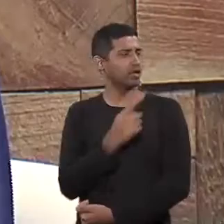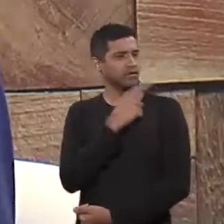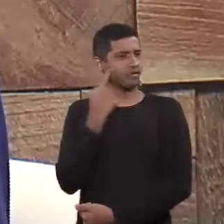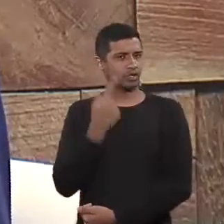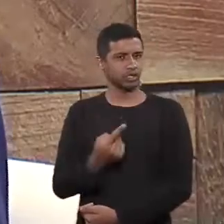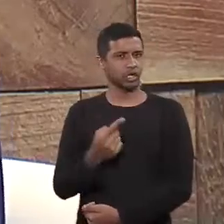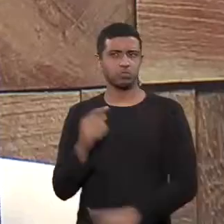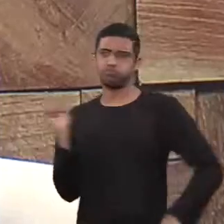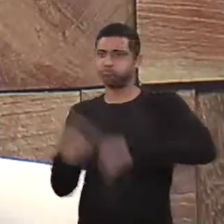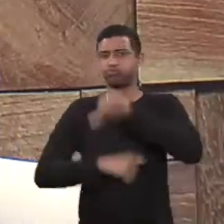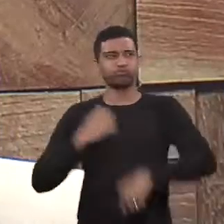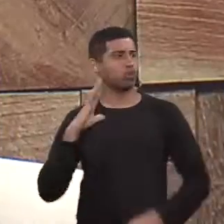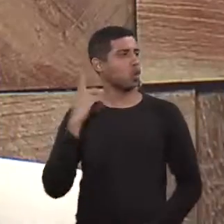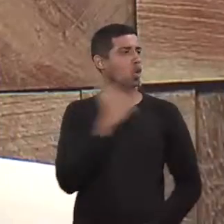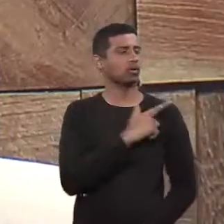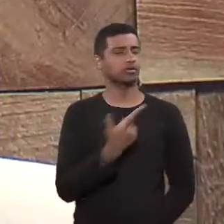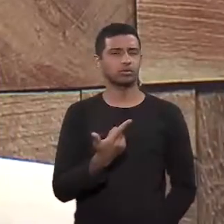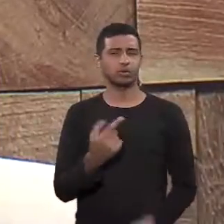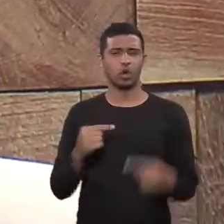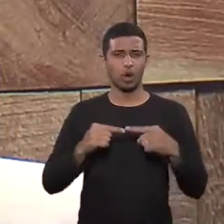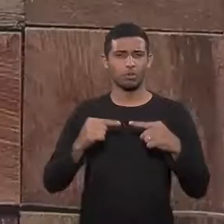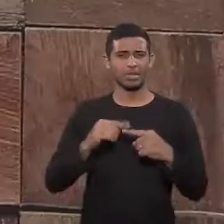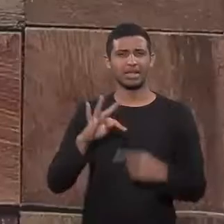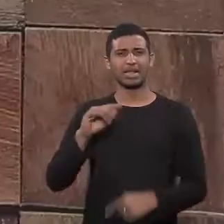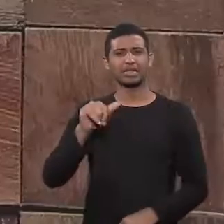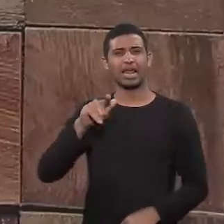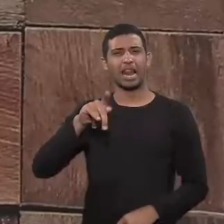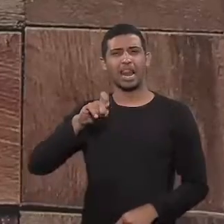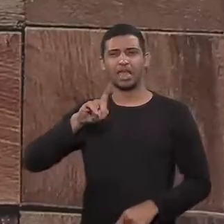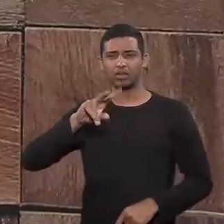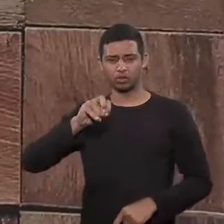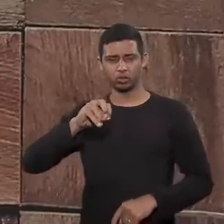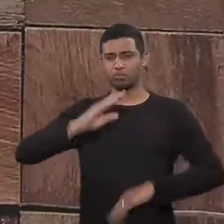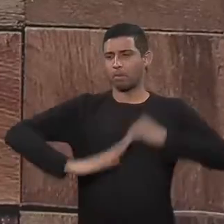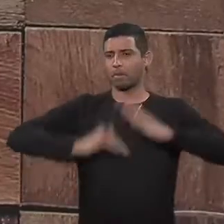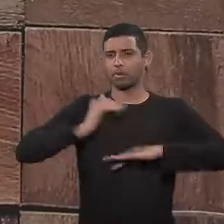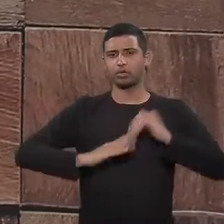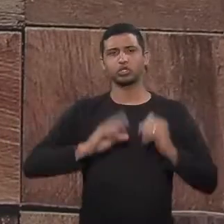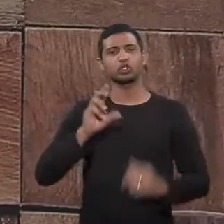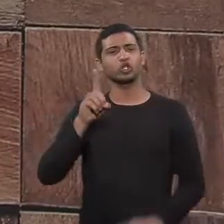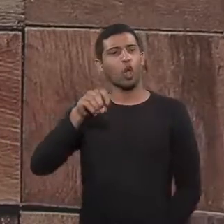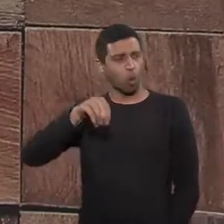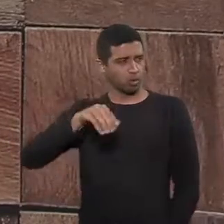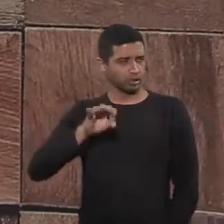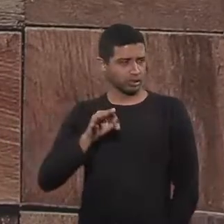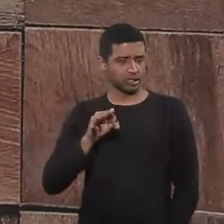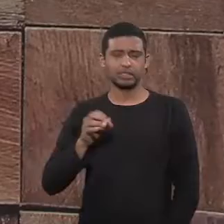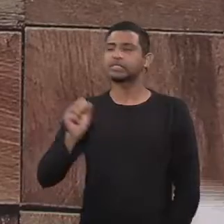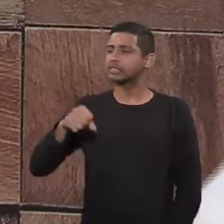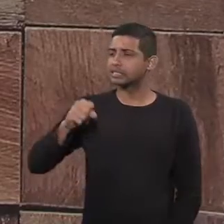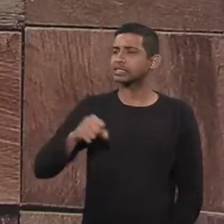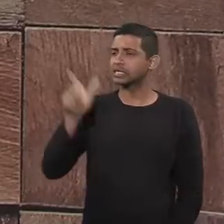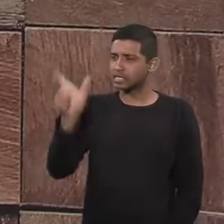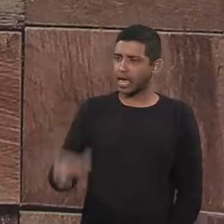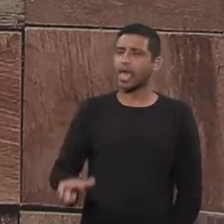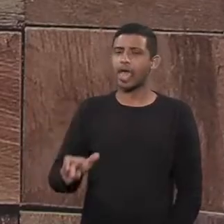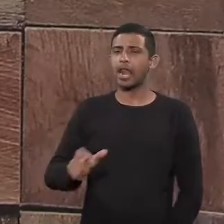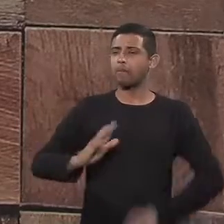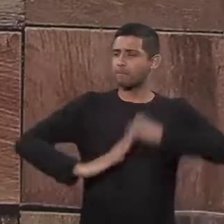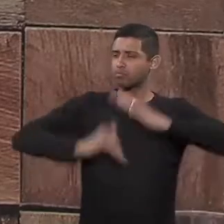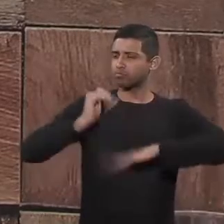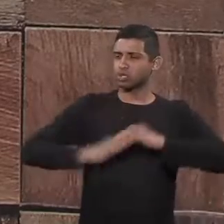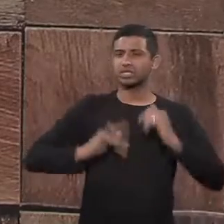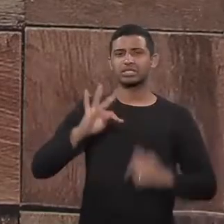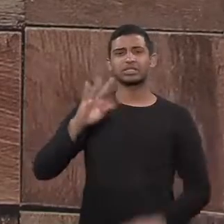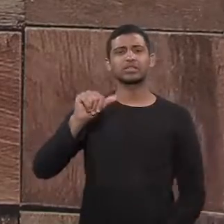maravilhosa. Essa superação, você chama isso de talento? Sim, eu acho que a pessoa tem um talento e que só